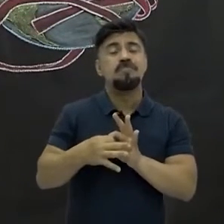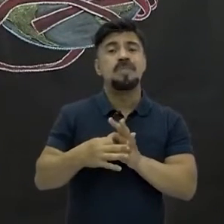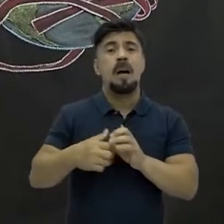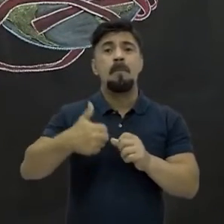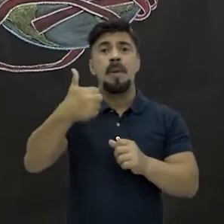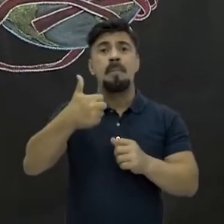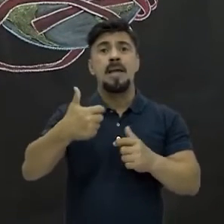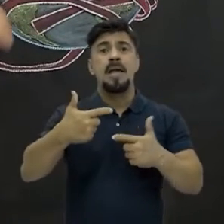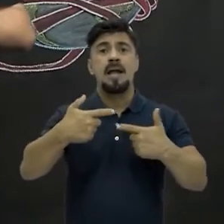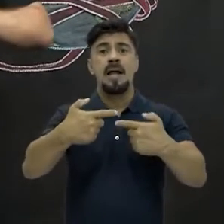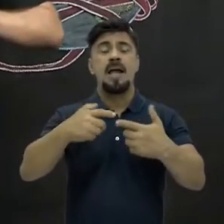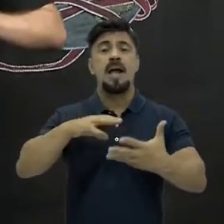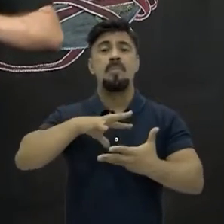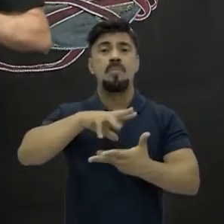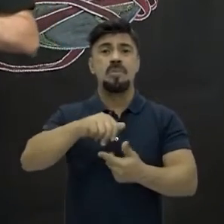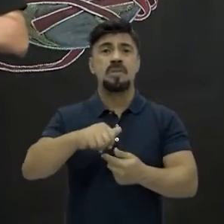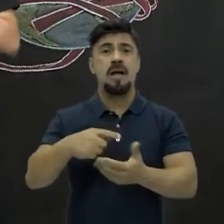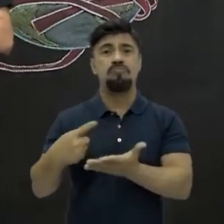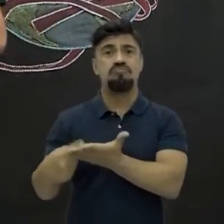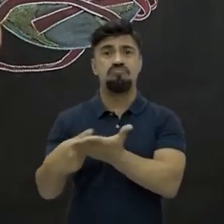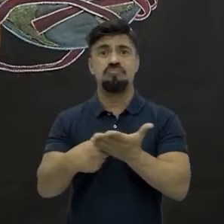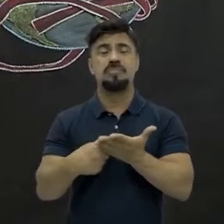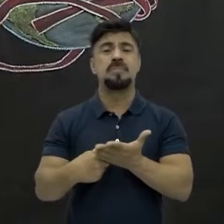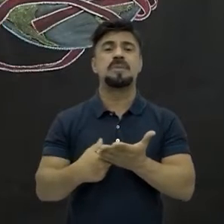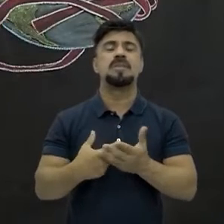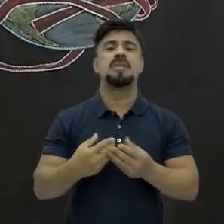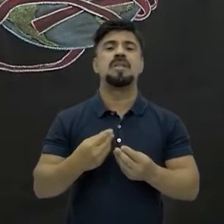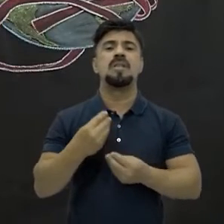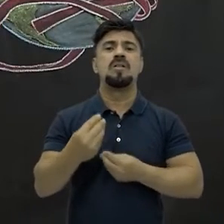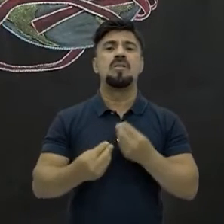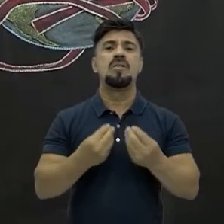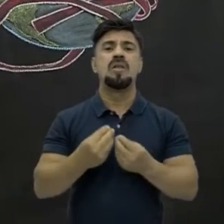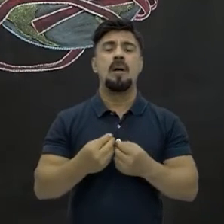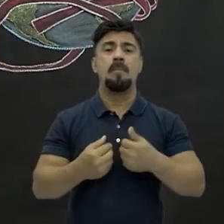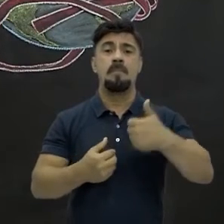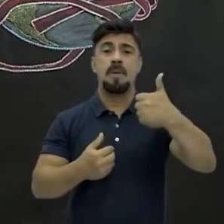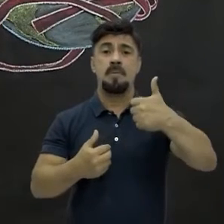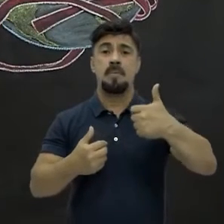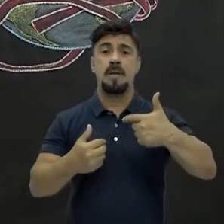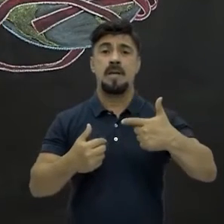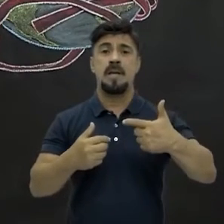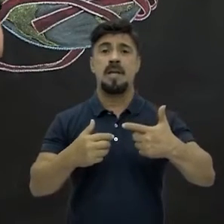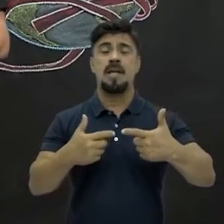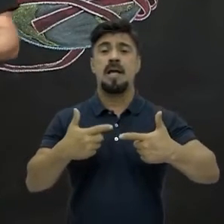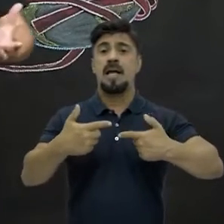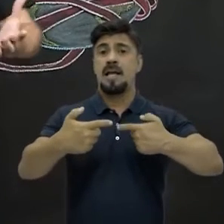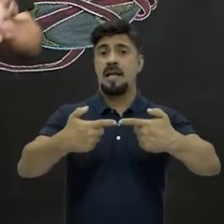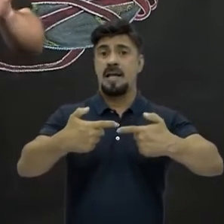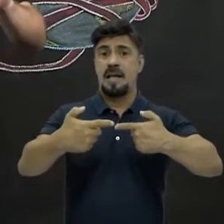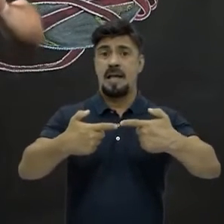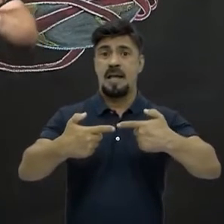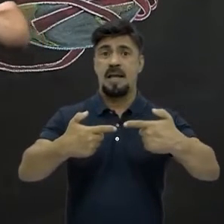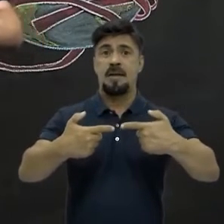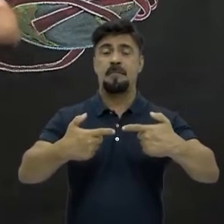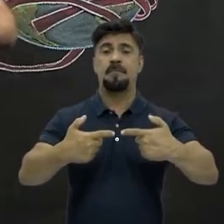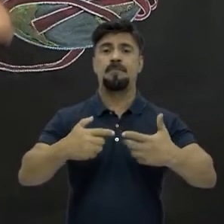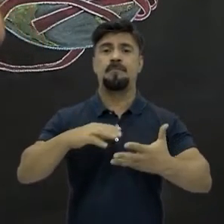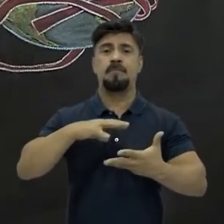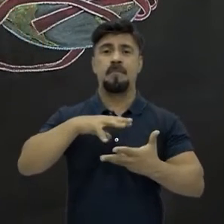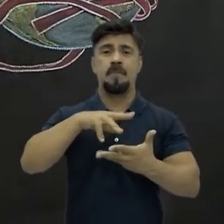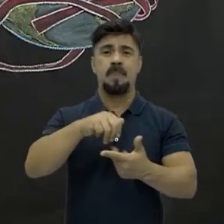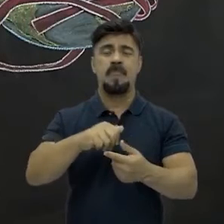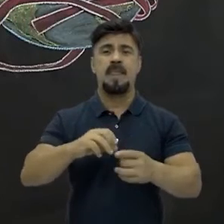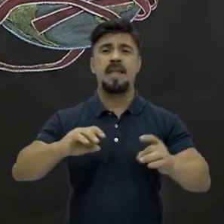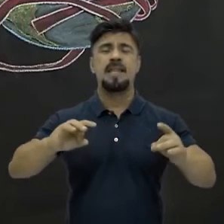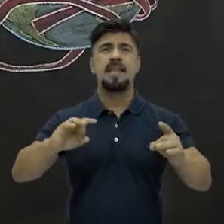Mundial. E, com isso, acaba definindo toda a Primeira Guerra. A Primeira Guerra Mundial, ela termina